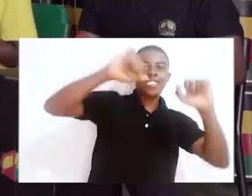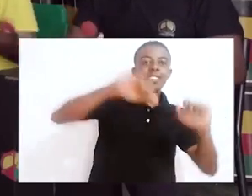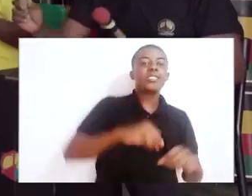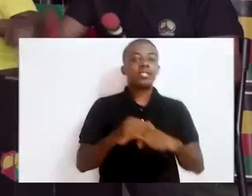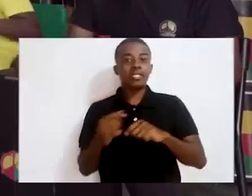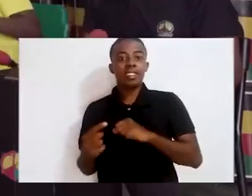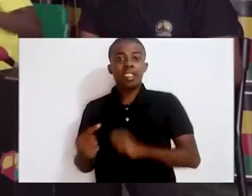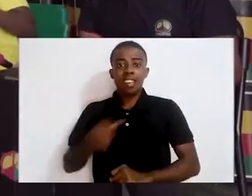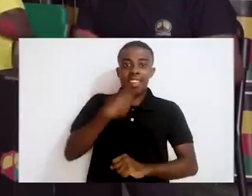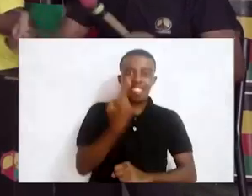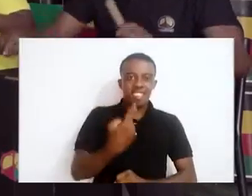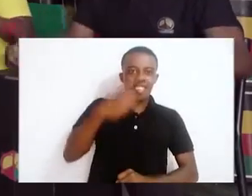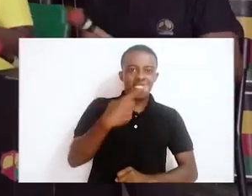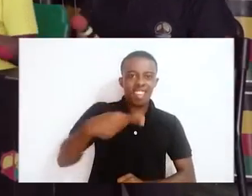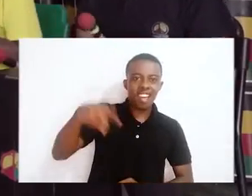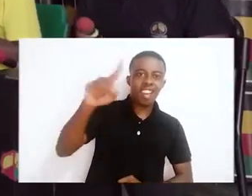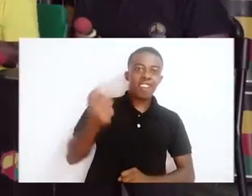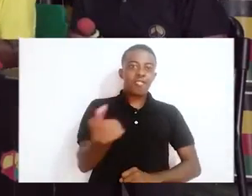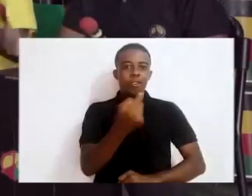manifestação.